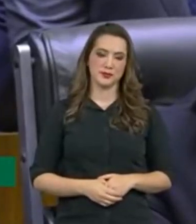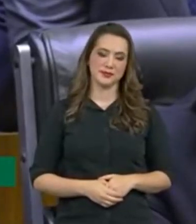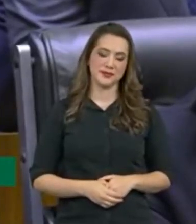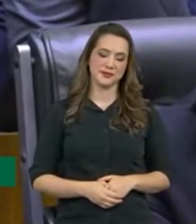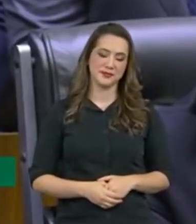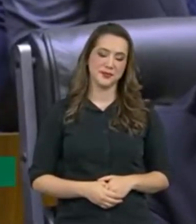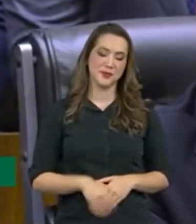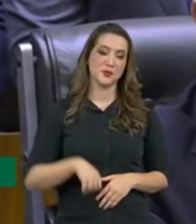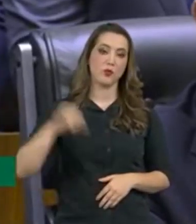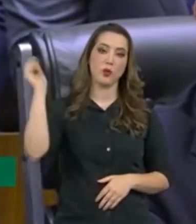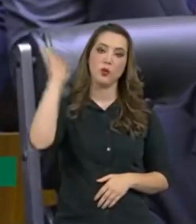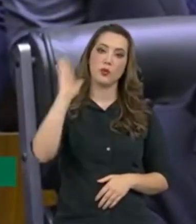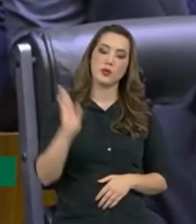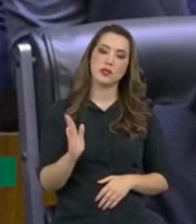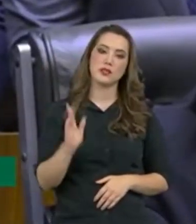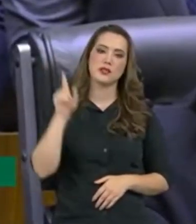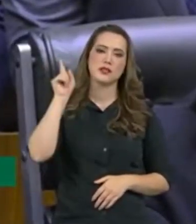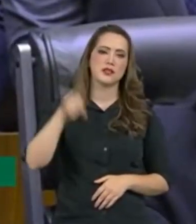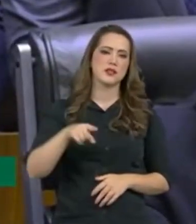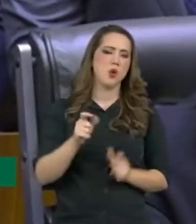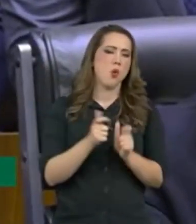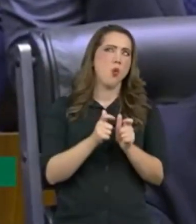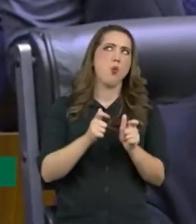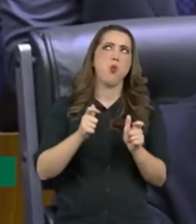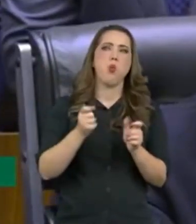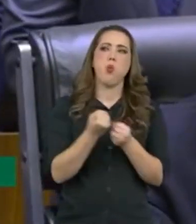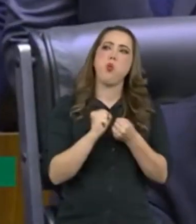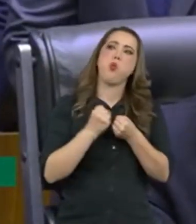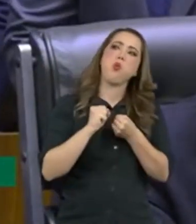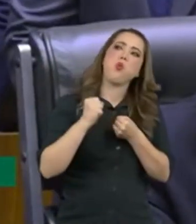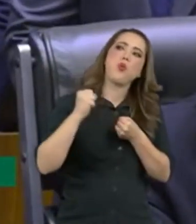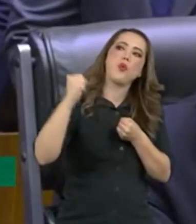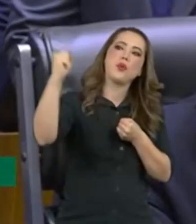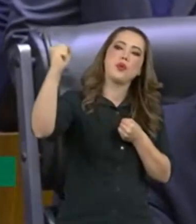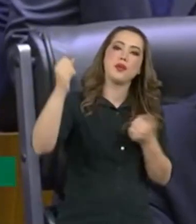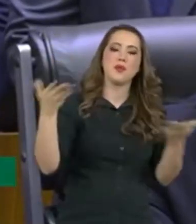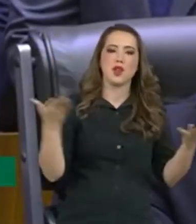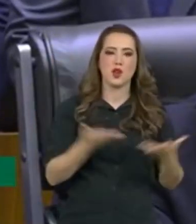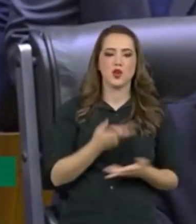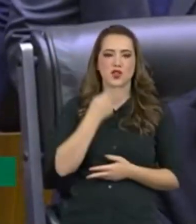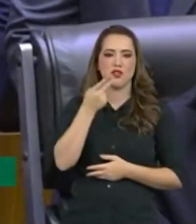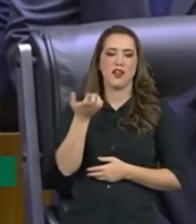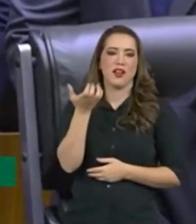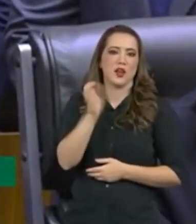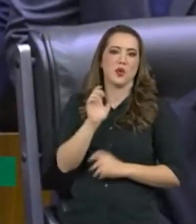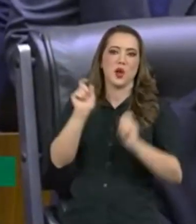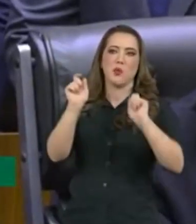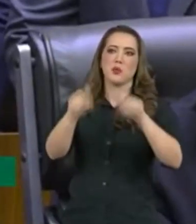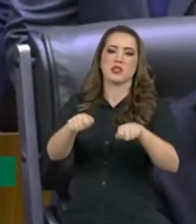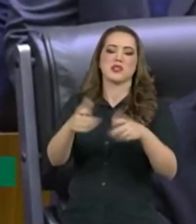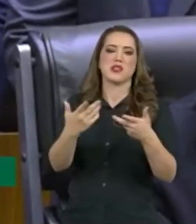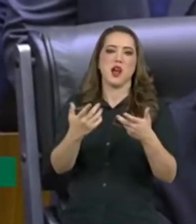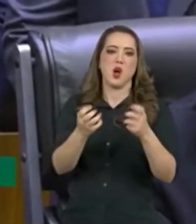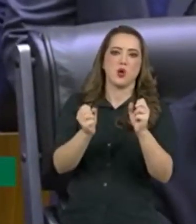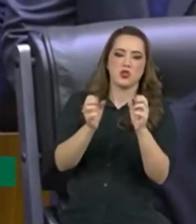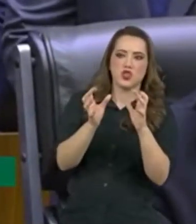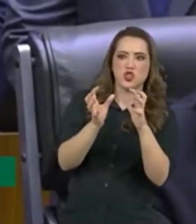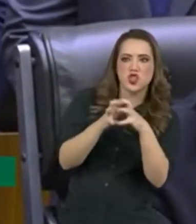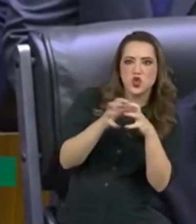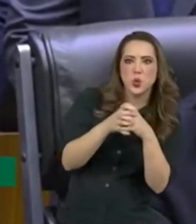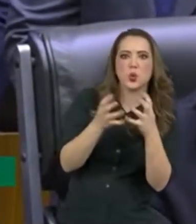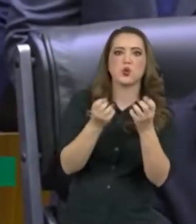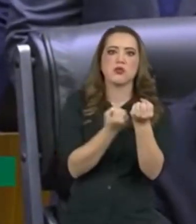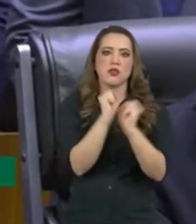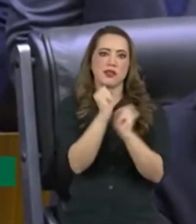o Brasil é grande demais para renunciar ao seu potencial produtivo. Não faz